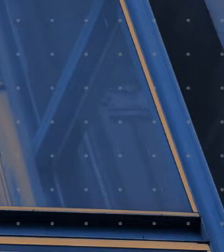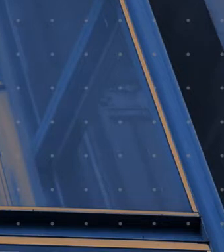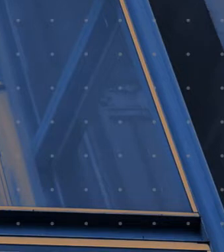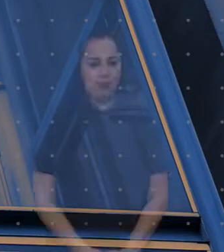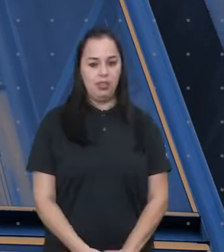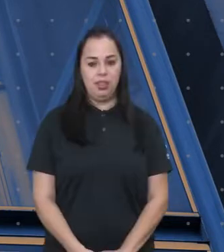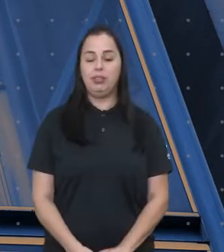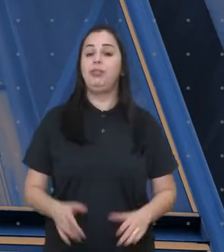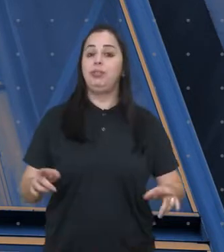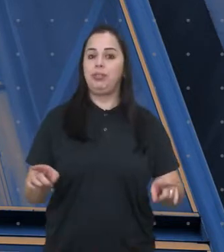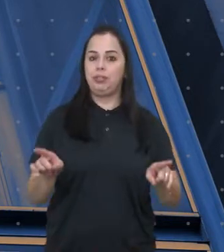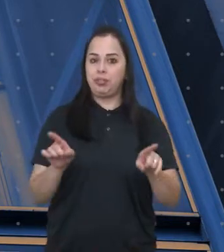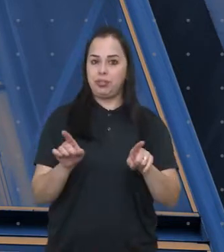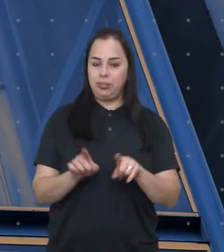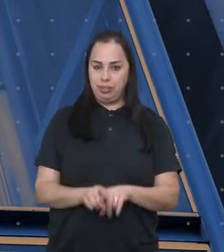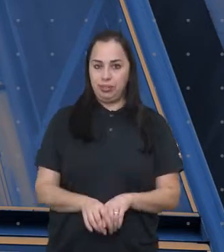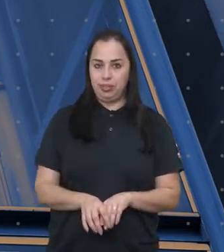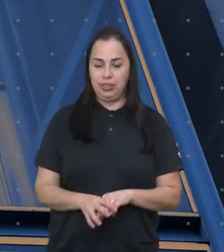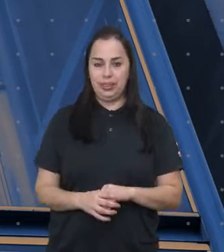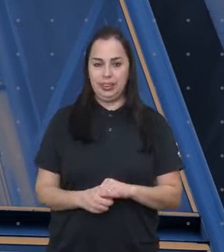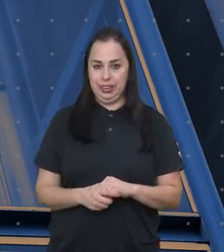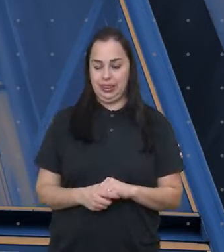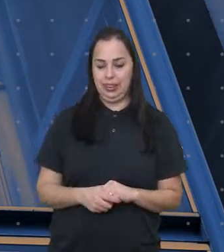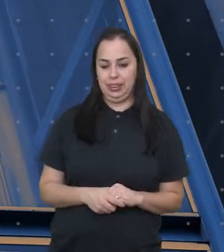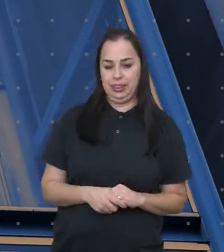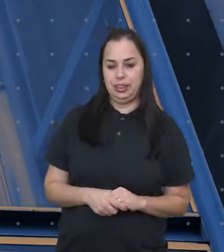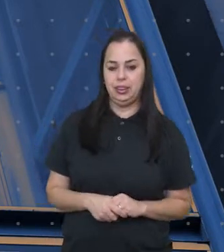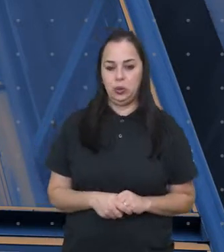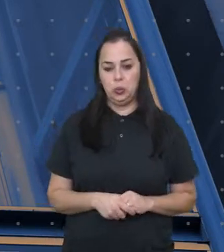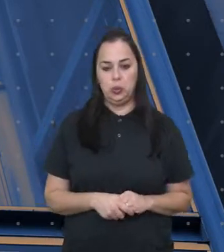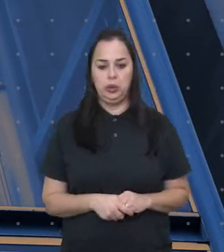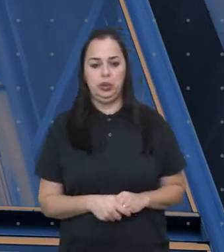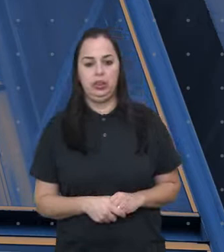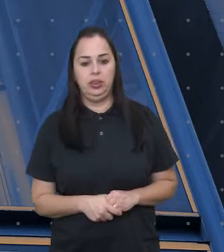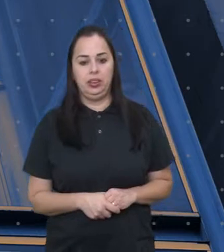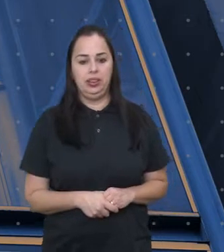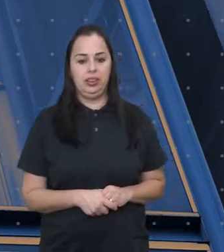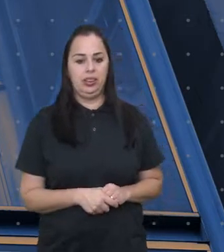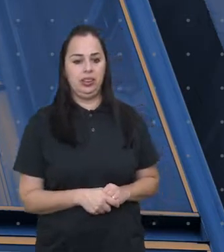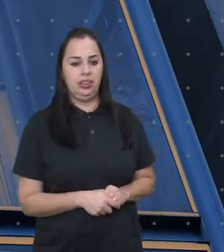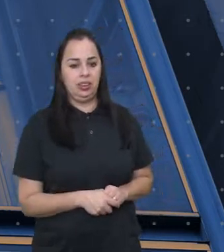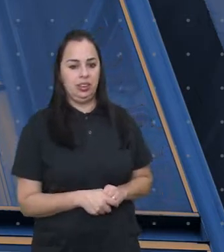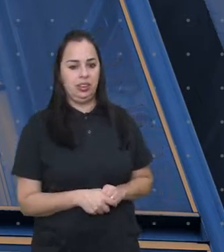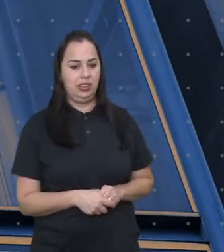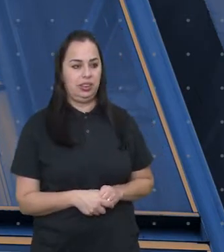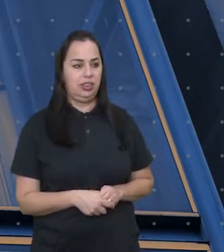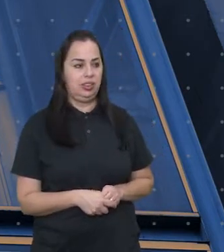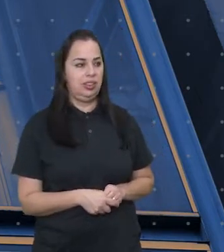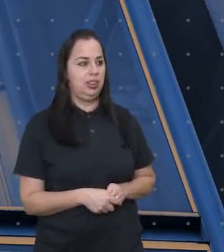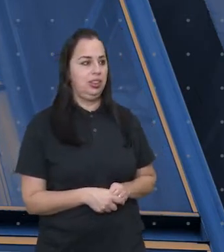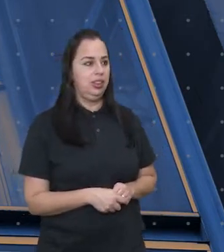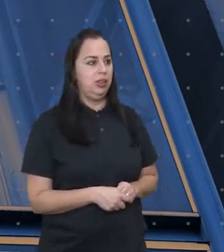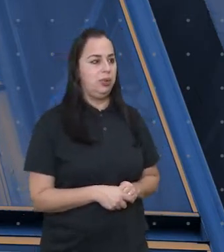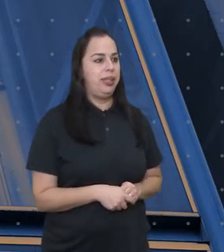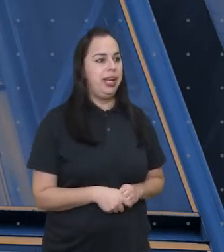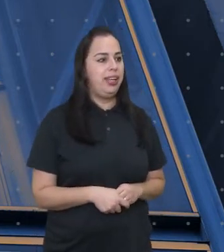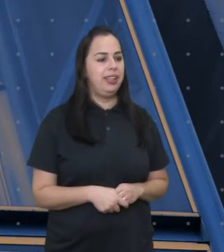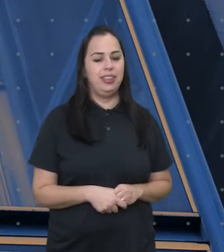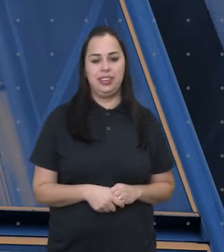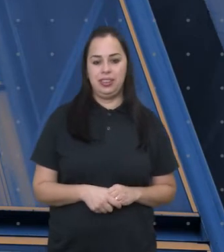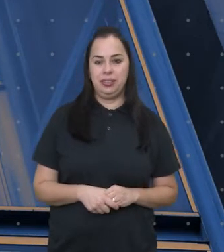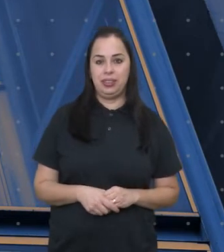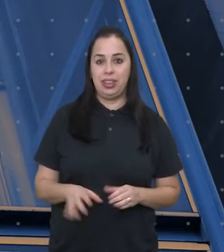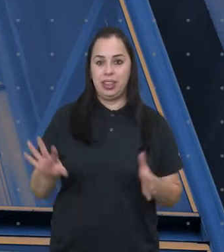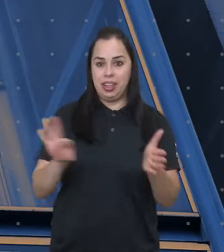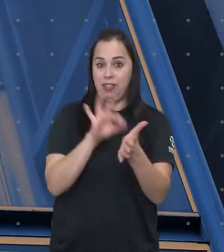porta. Ainda há vagas para pessoas com deficiência no cargo de operador de telemarketing ativo e receptivo.